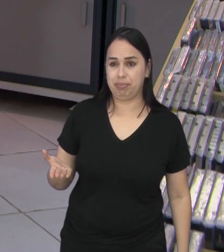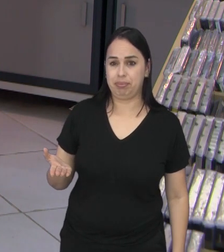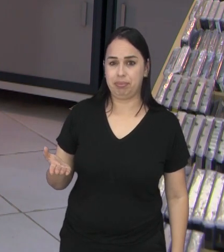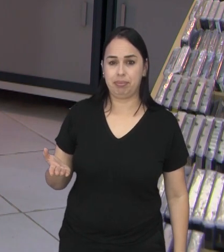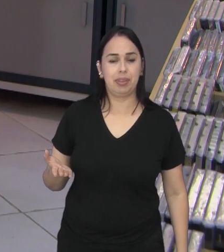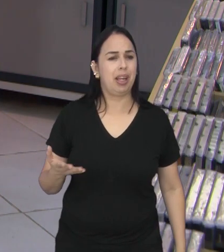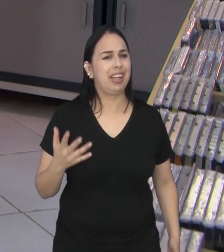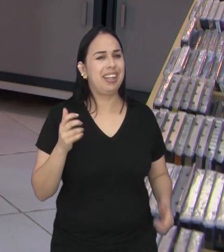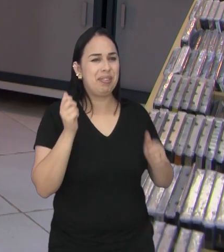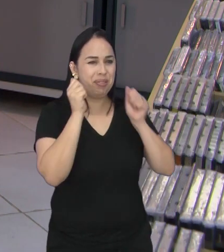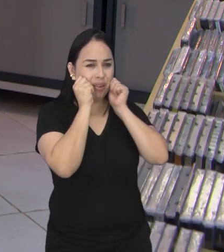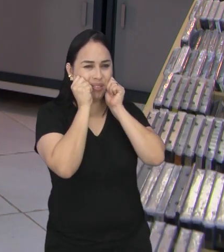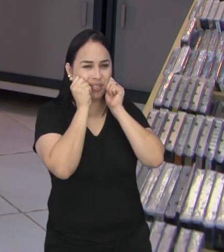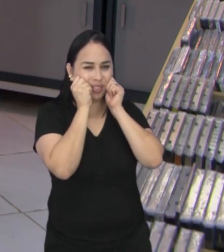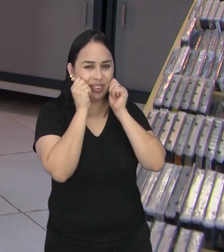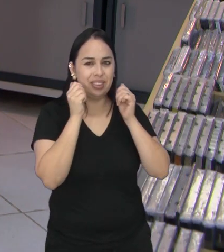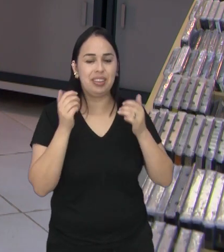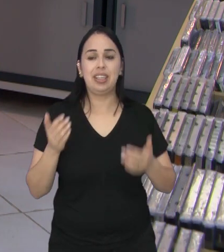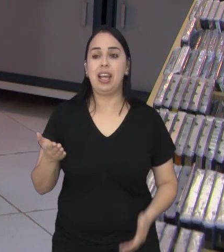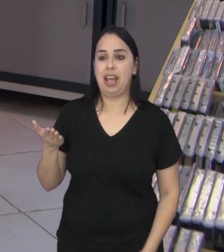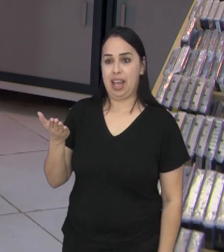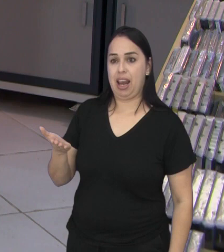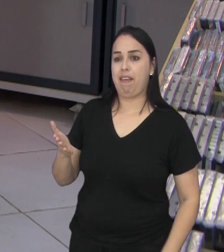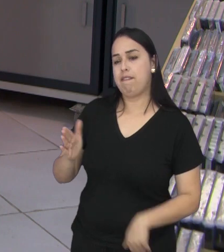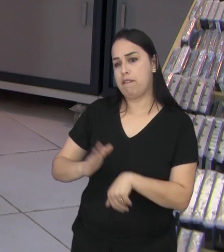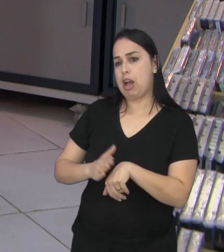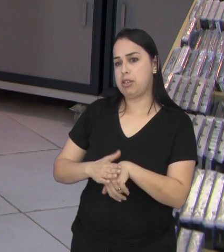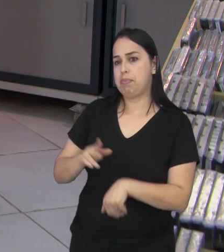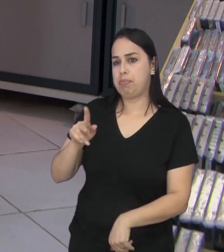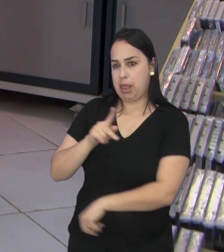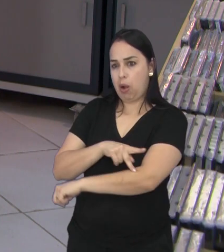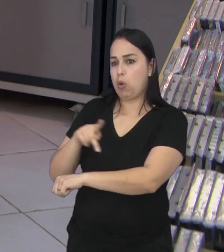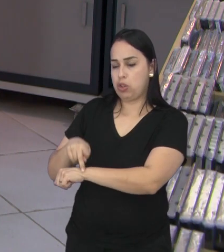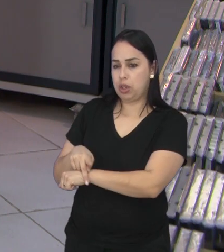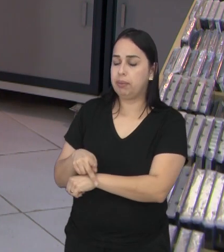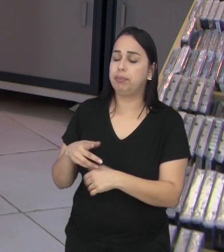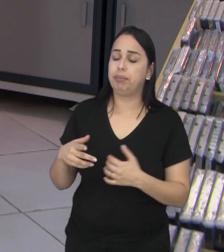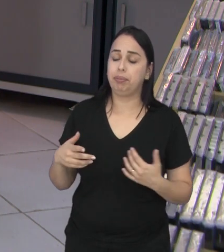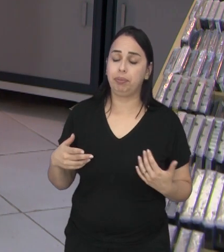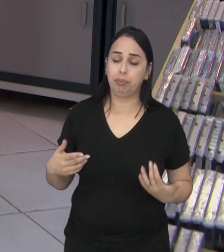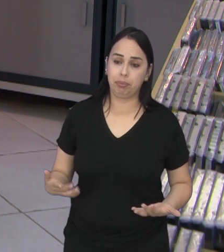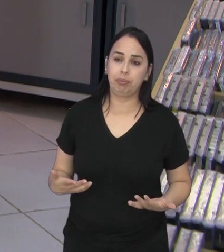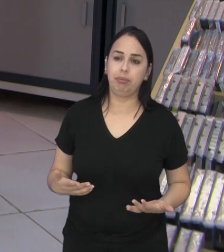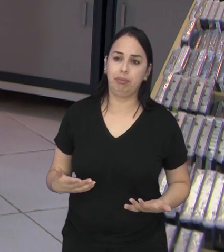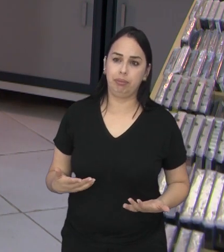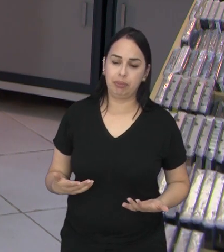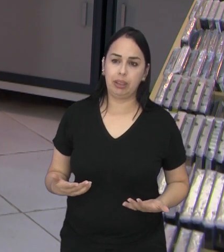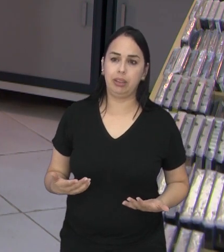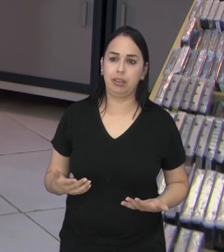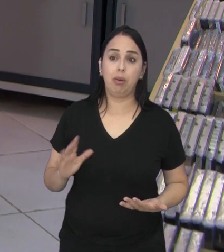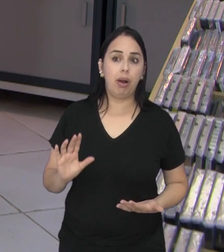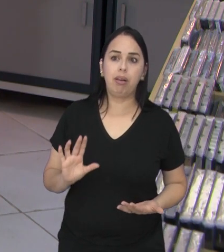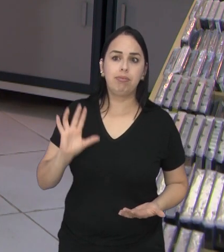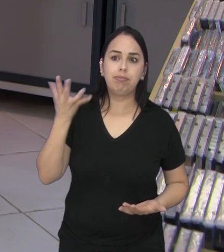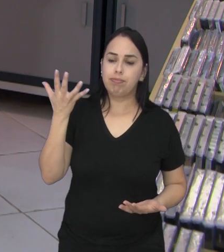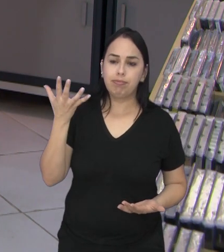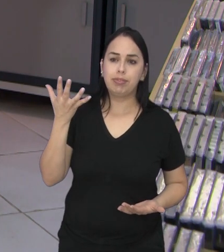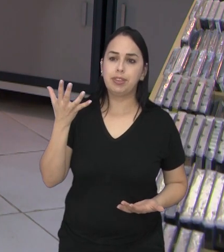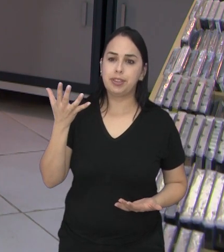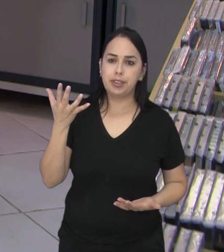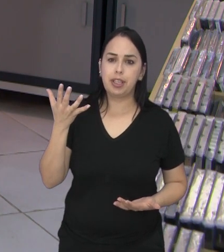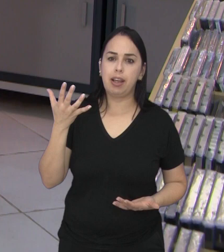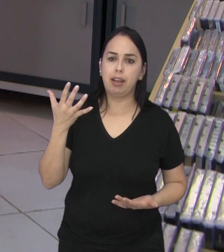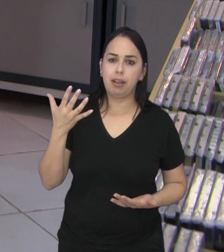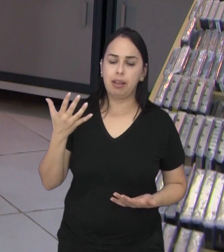Ai, que bonitinha. Ela faz pedagogia. Da hora. E, Então, assim, tudo aconteceu